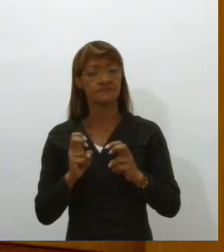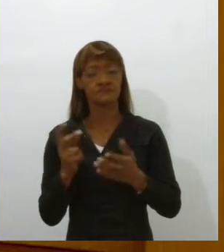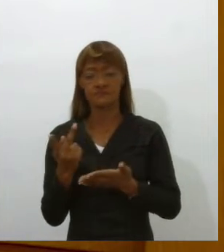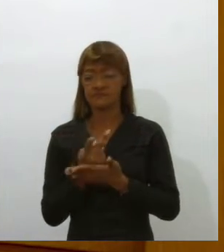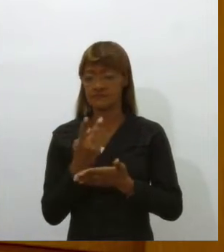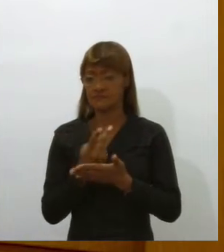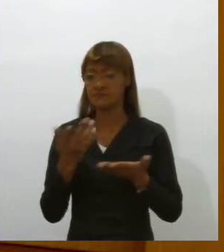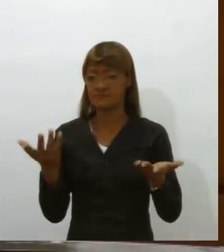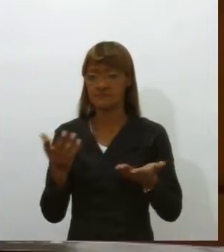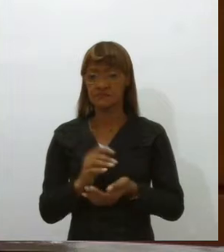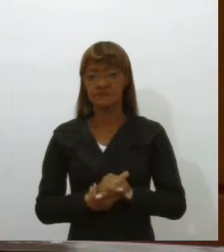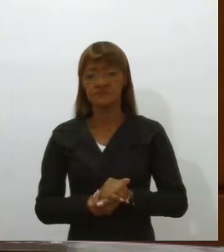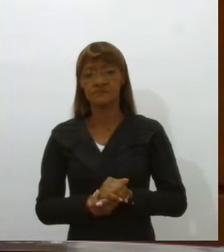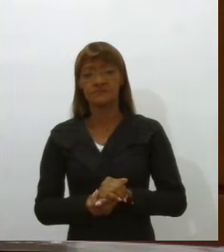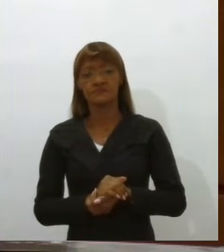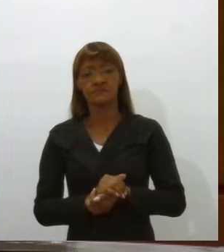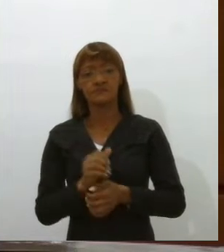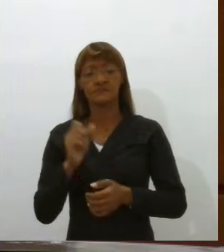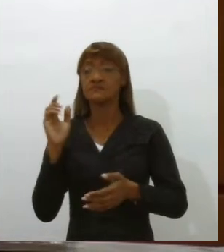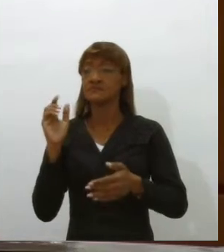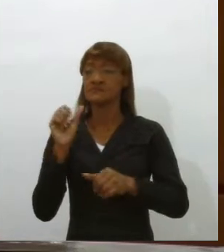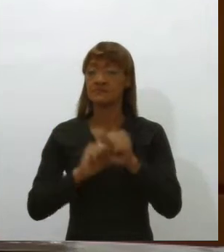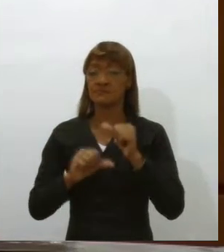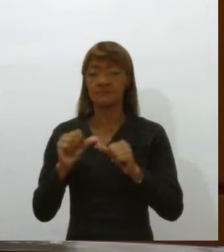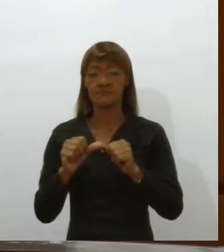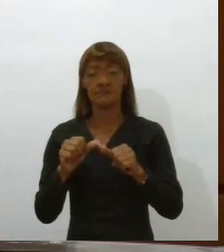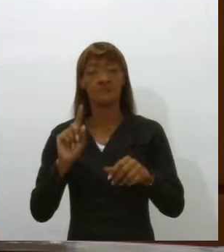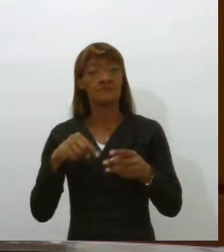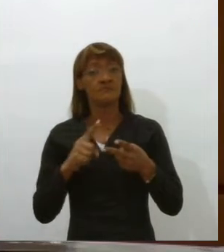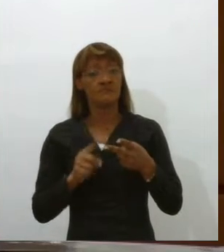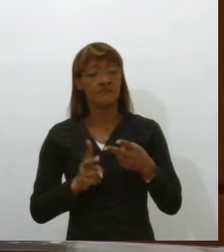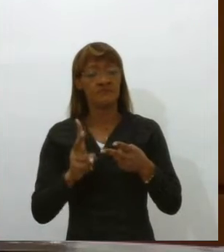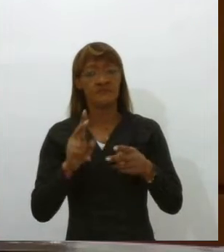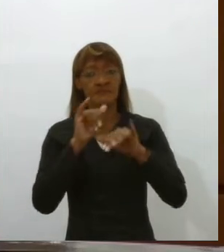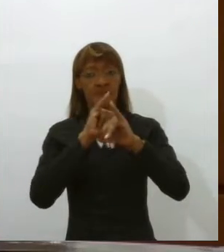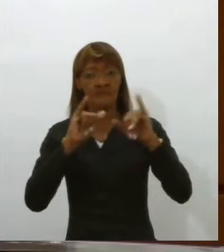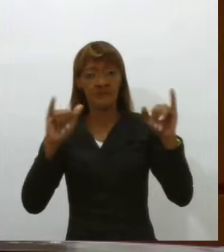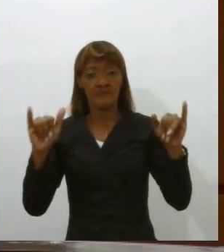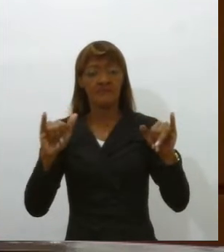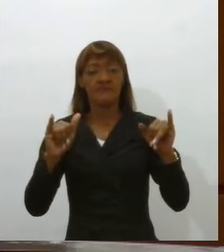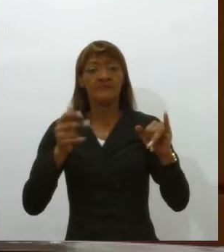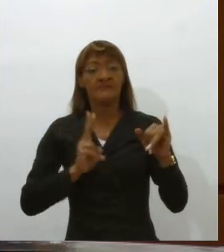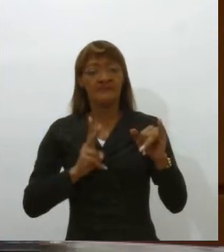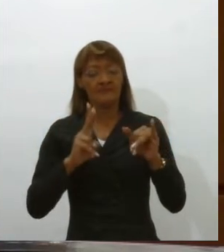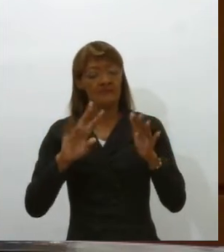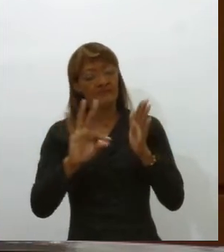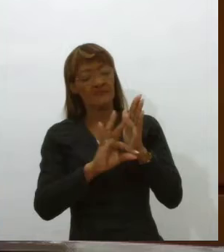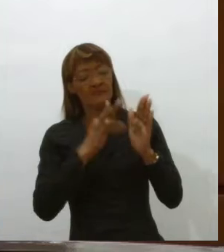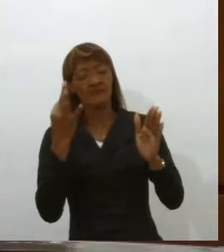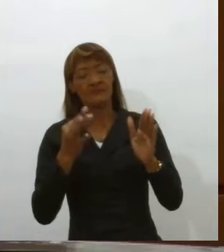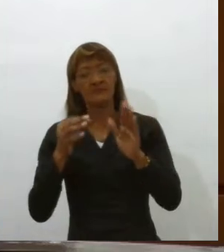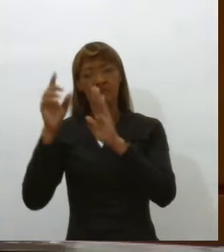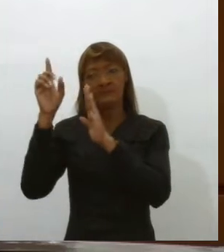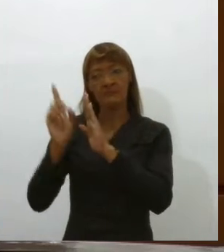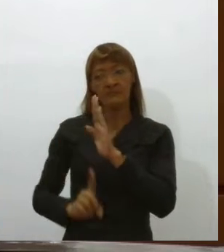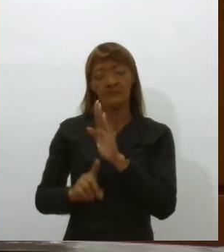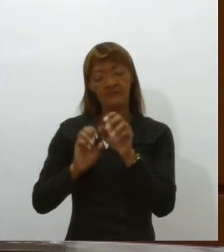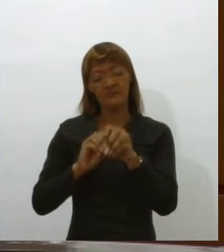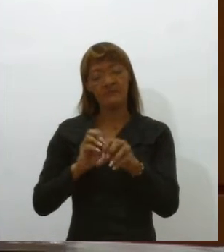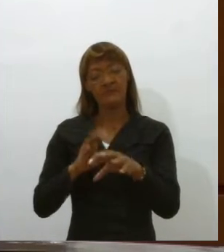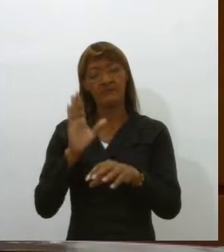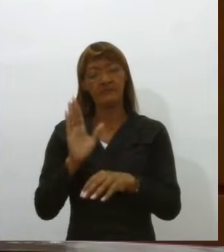decreto e revogue. Em seguida, Irã Barbosa comunicou que assinou a carta de compromisso pelo direito à educação nas eleições de